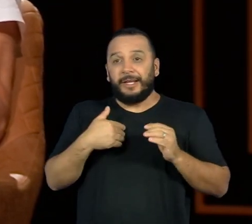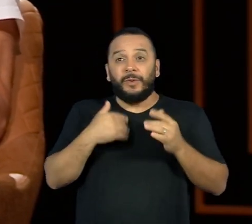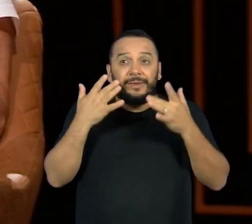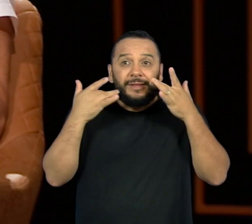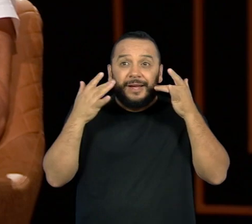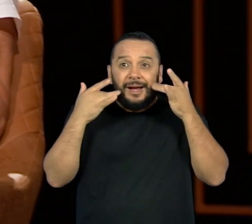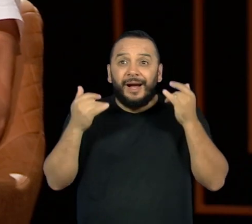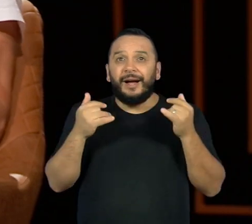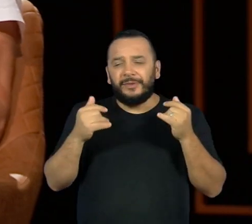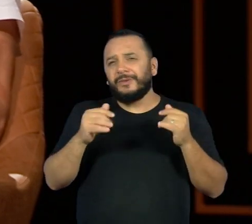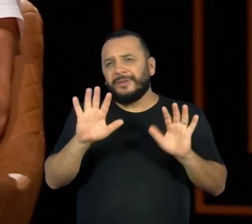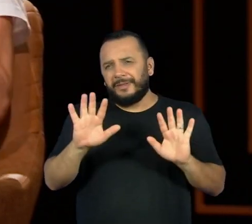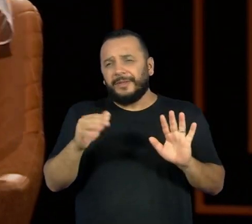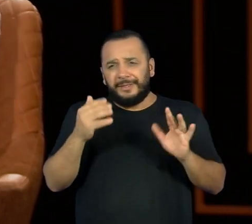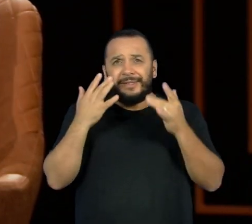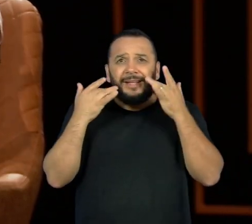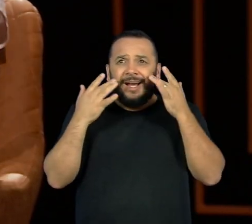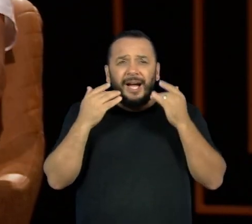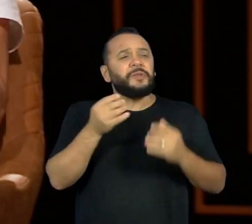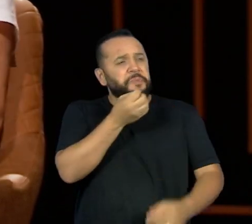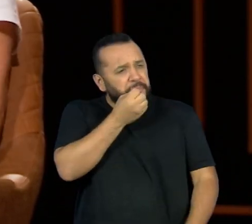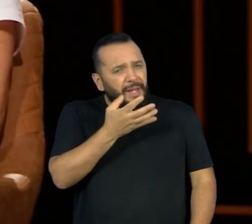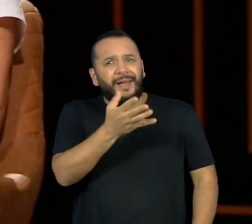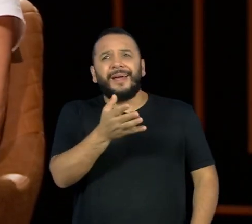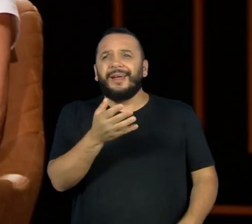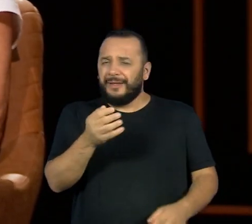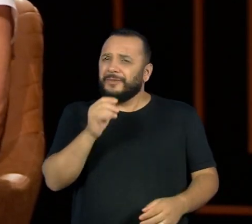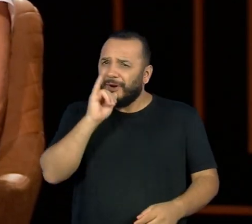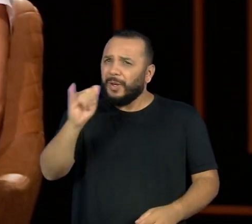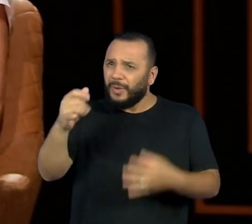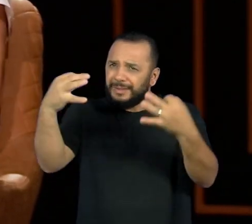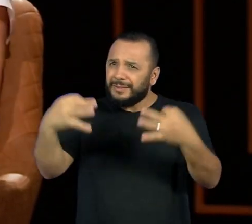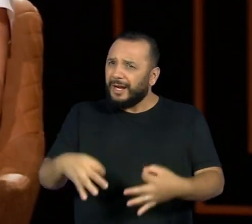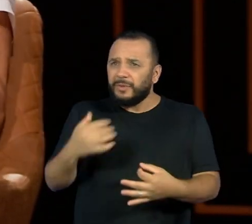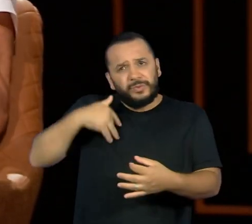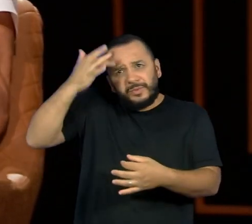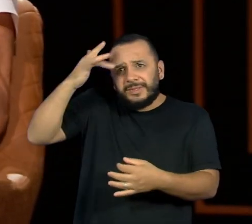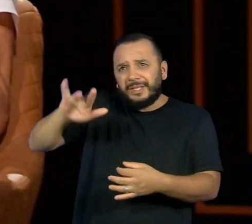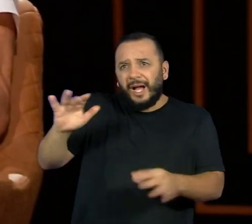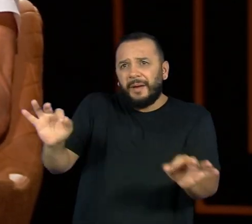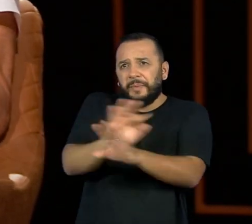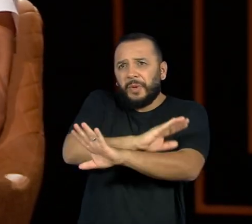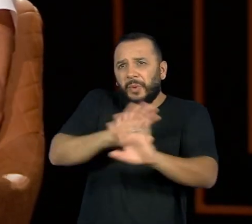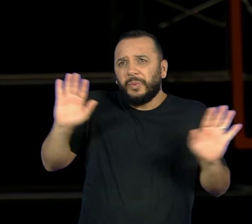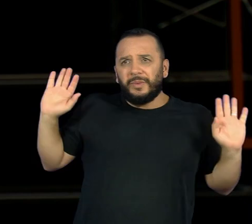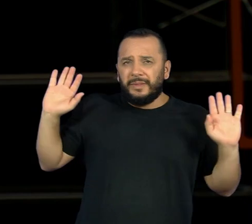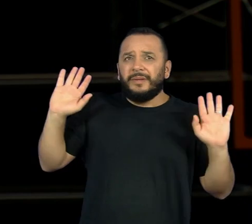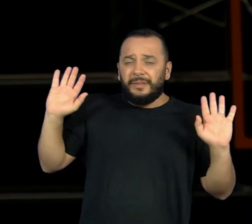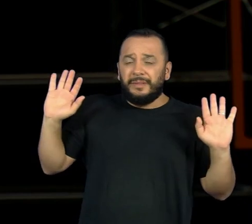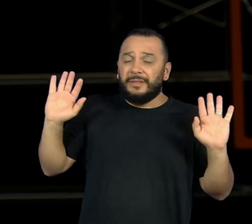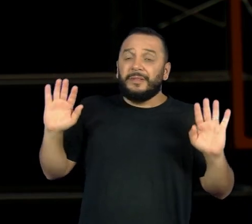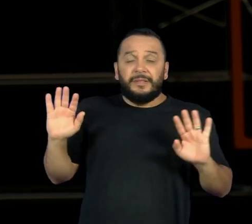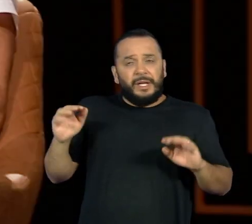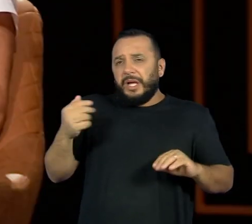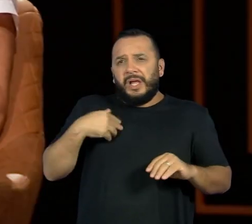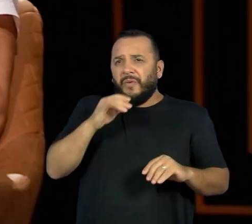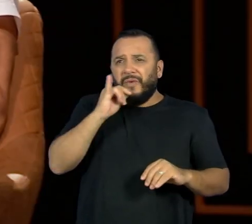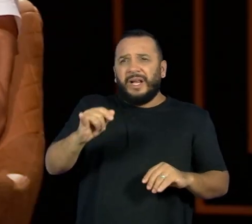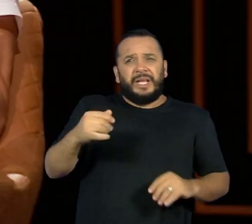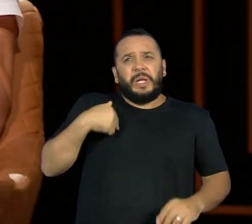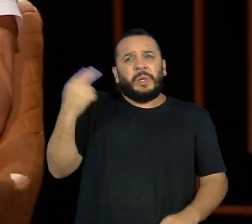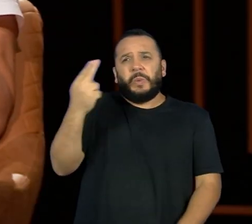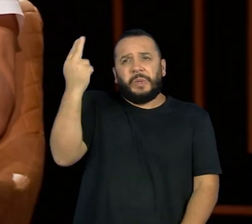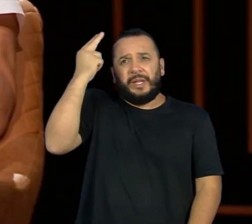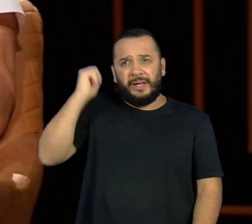juntos, ele falou, isso, você fez muito bem em falar isso, entendeu? Acabou comigo. Porque eu falei para o Carlão, não dá. Ele